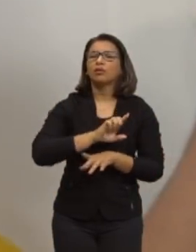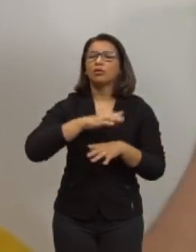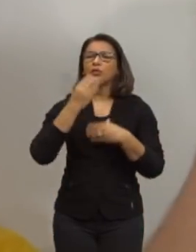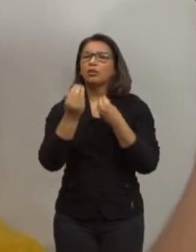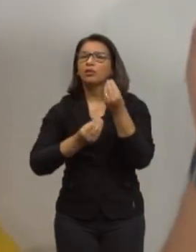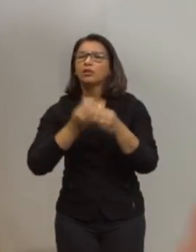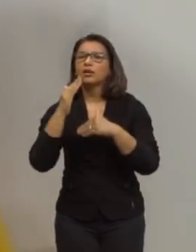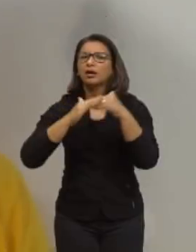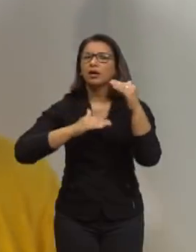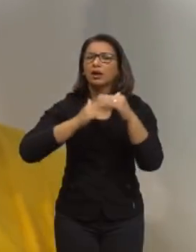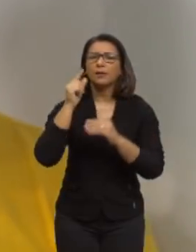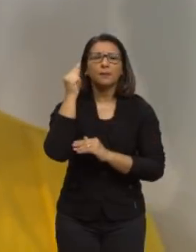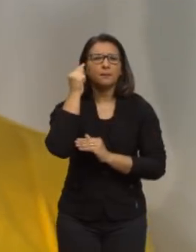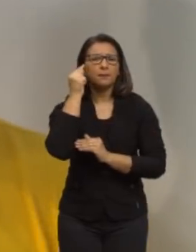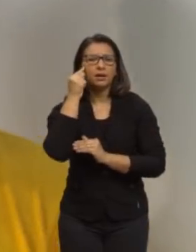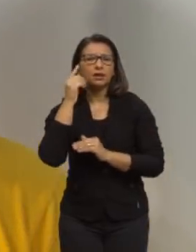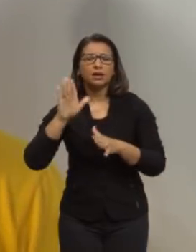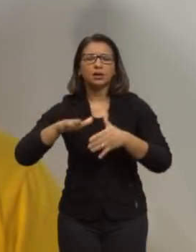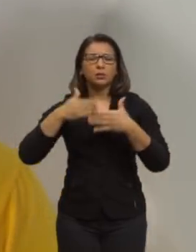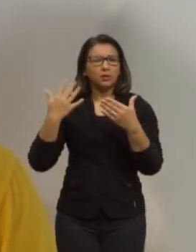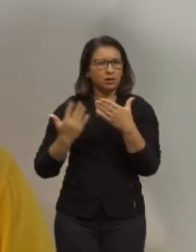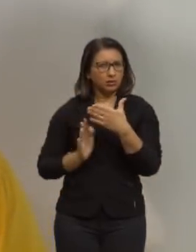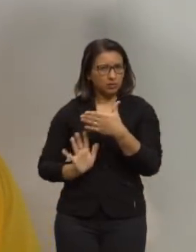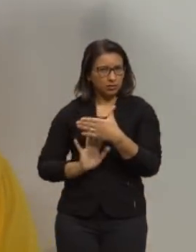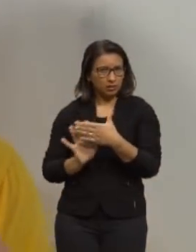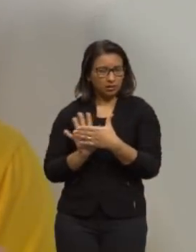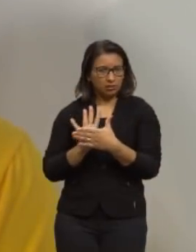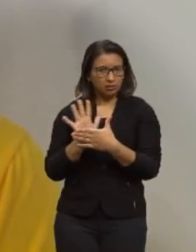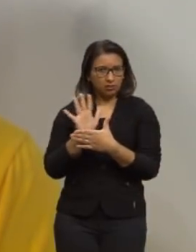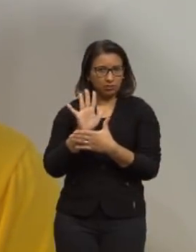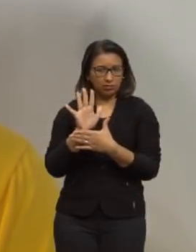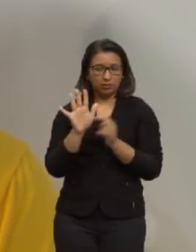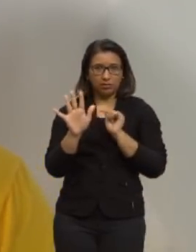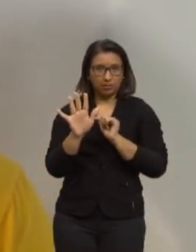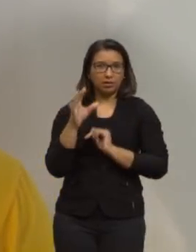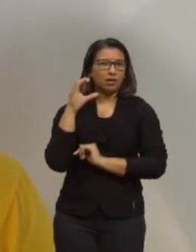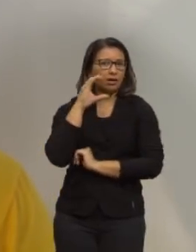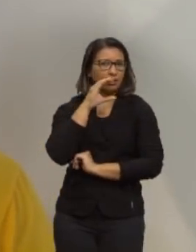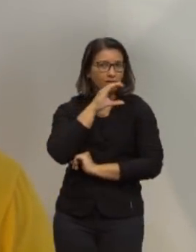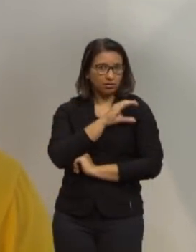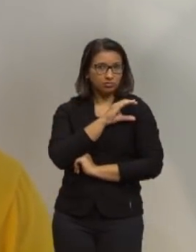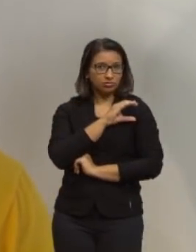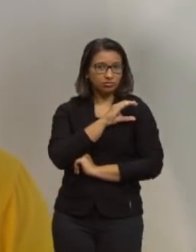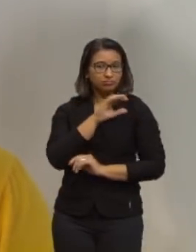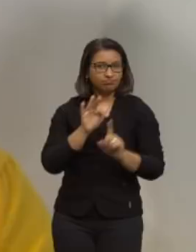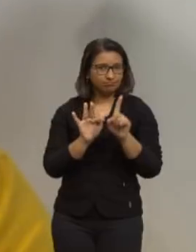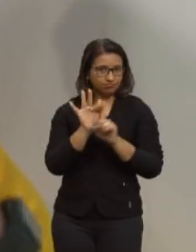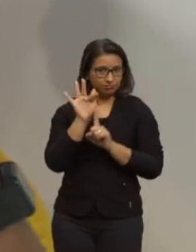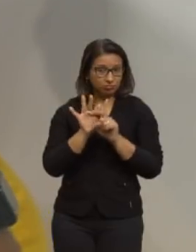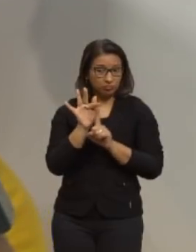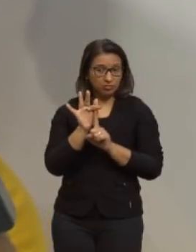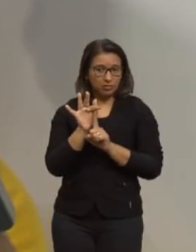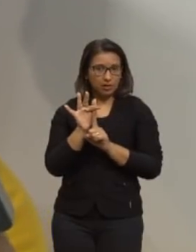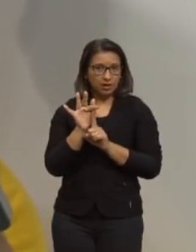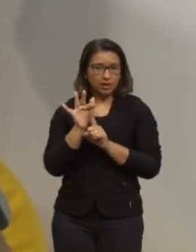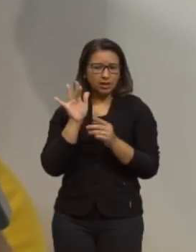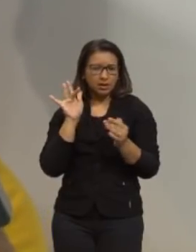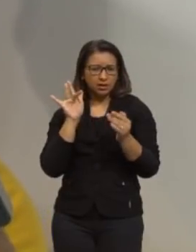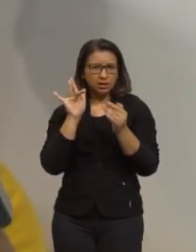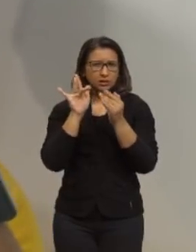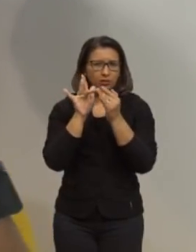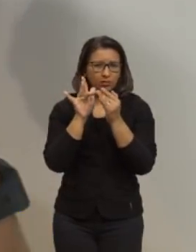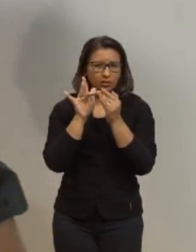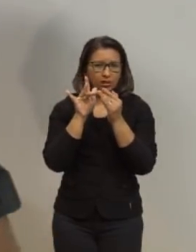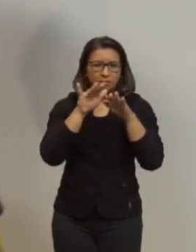pensa o seguinte quando o vapor que está no quente né que eu já tem temperatura ele encosta numa